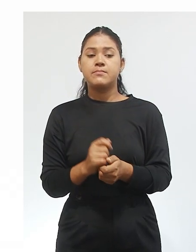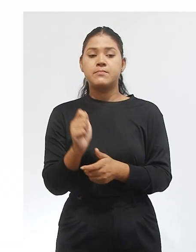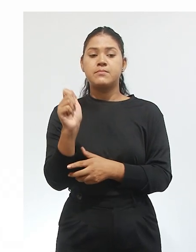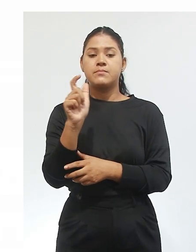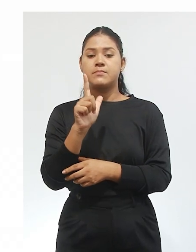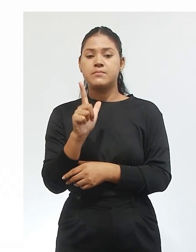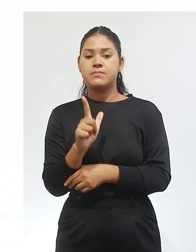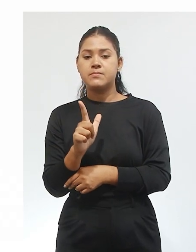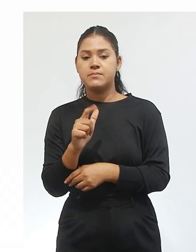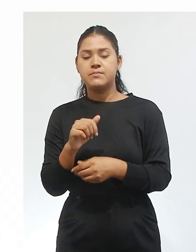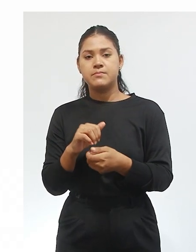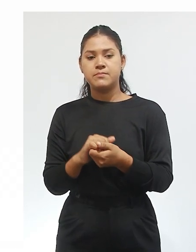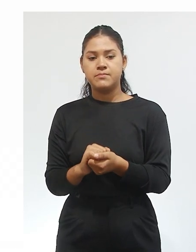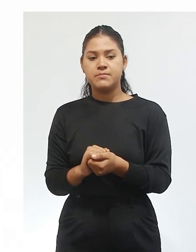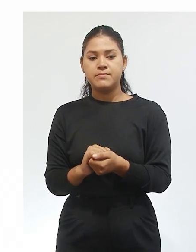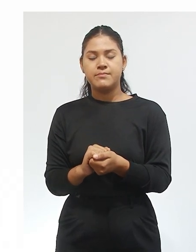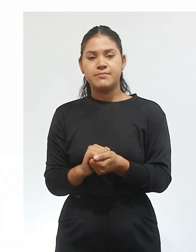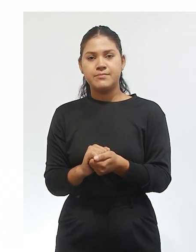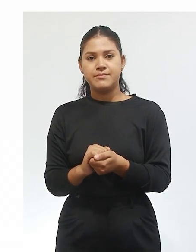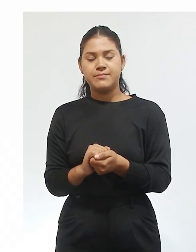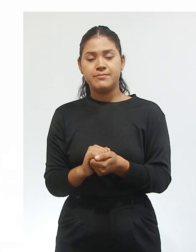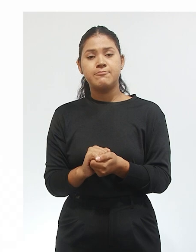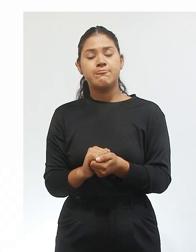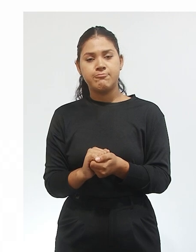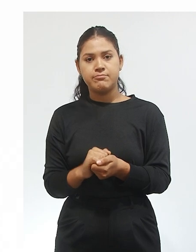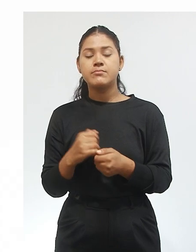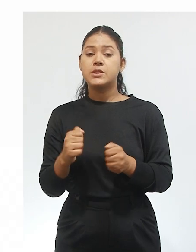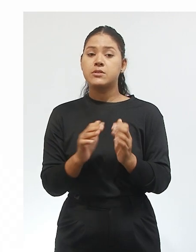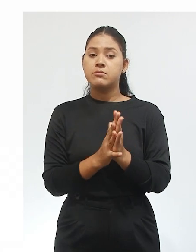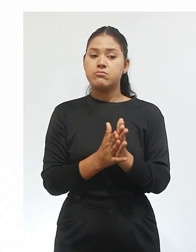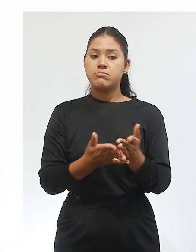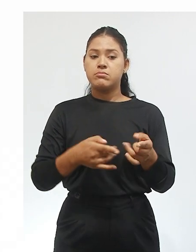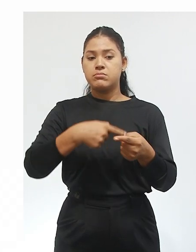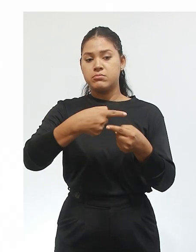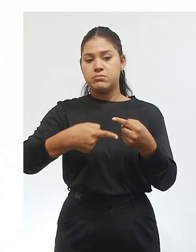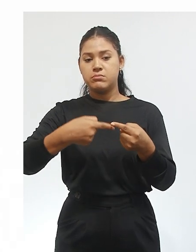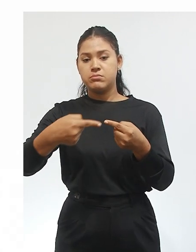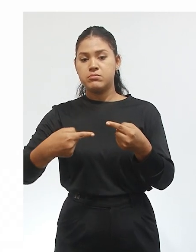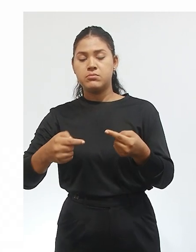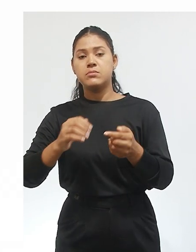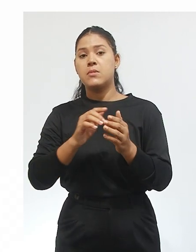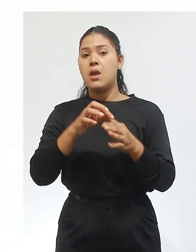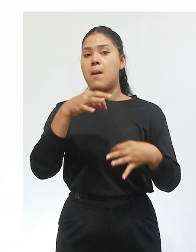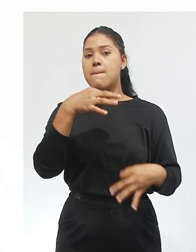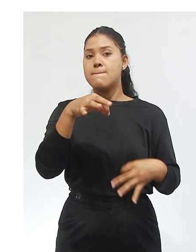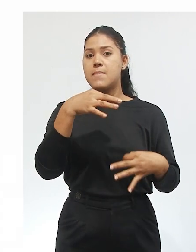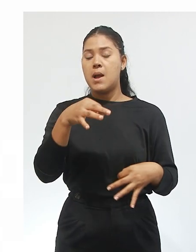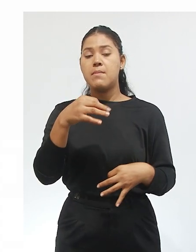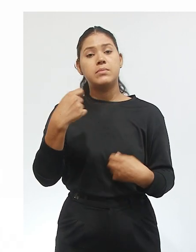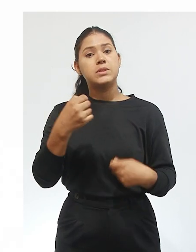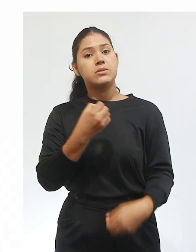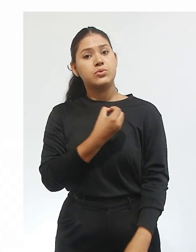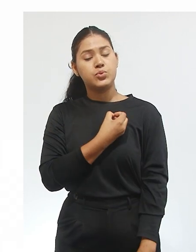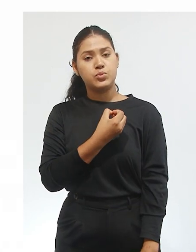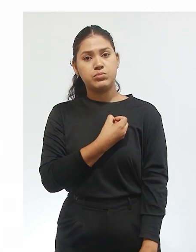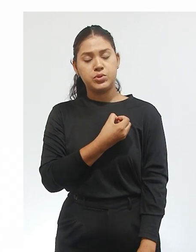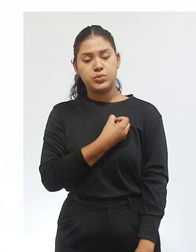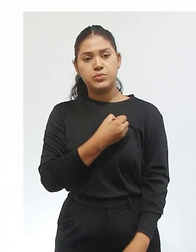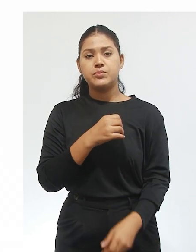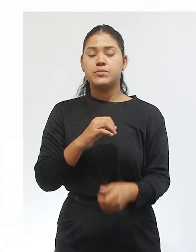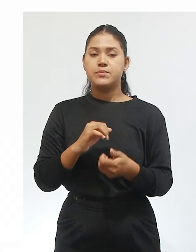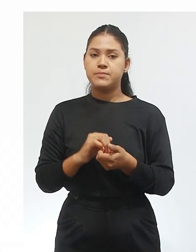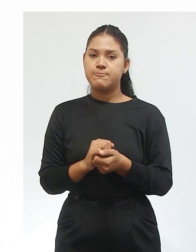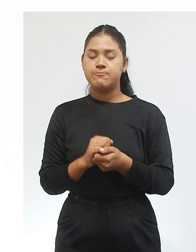fora do livro, vocês começam a pensar assim, deve ser encadernado o livro, as folhas devem ser numeradas,